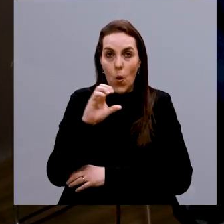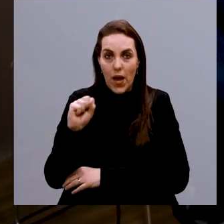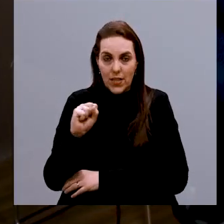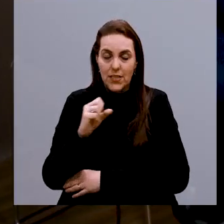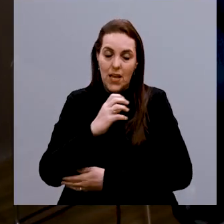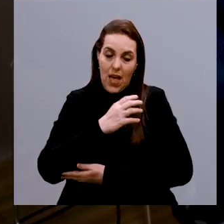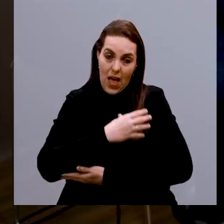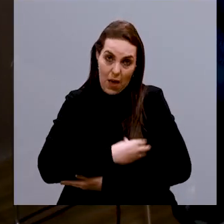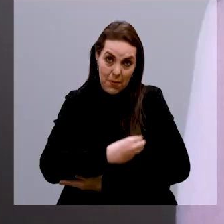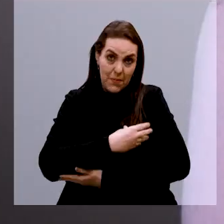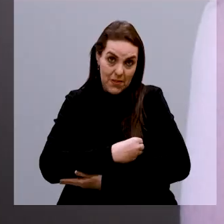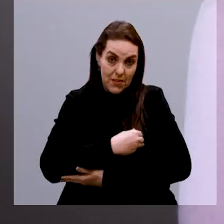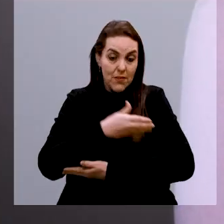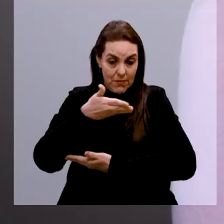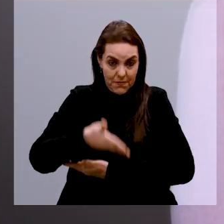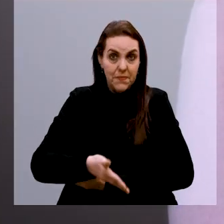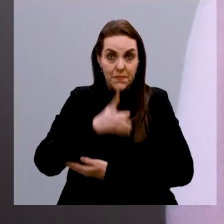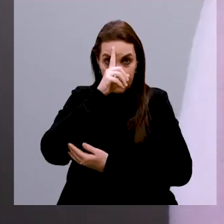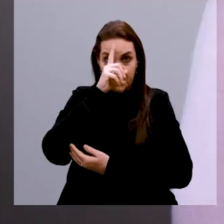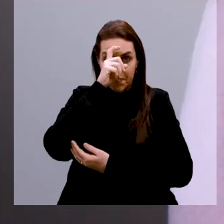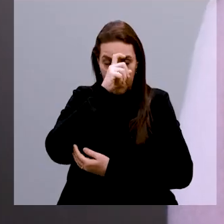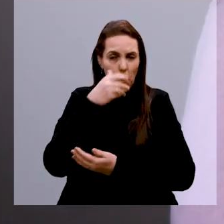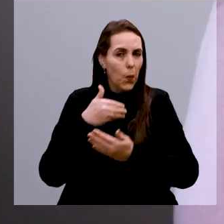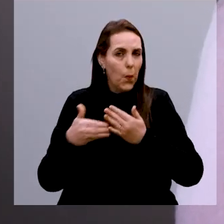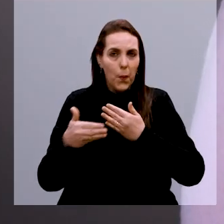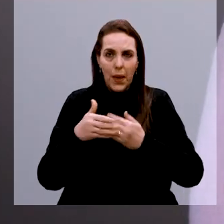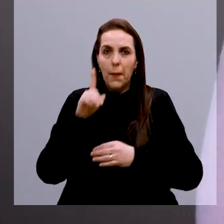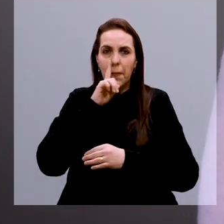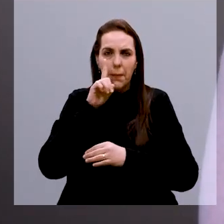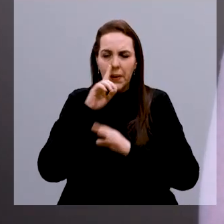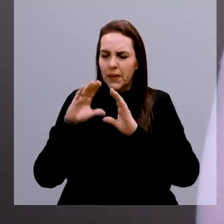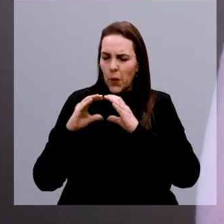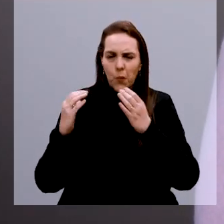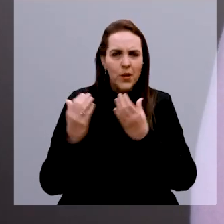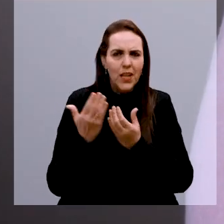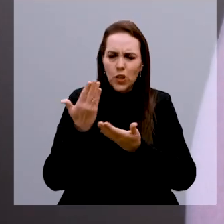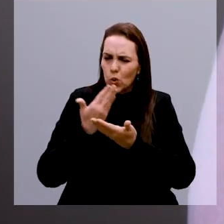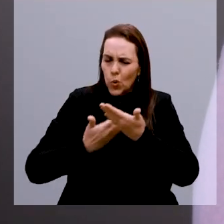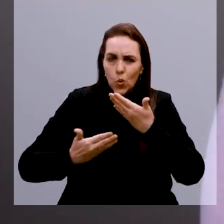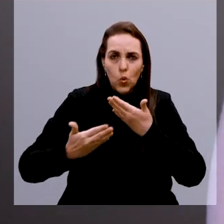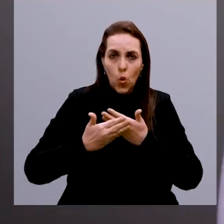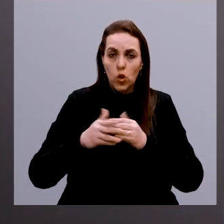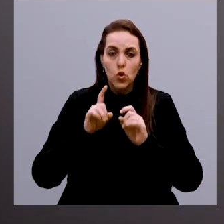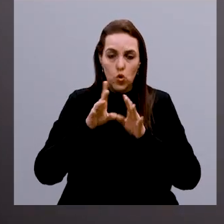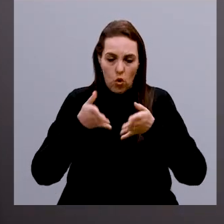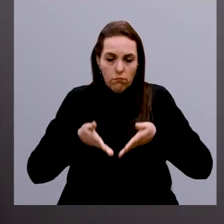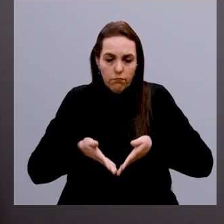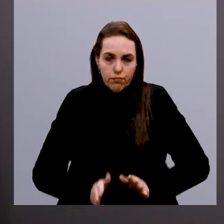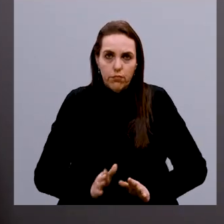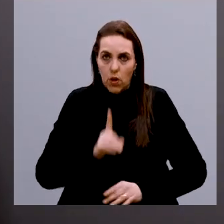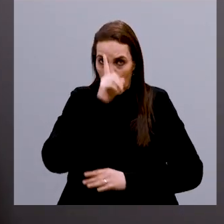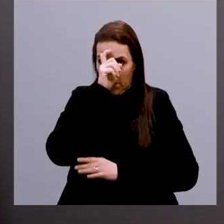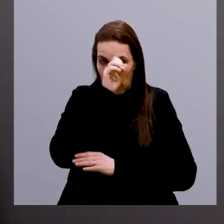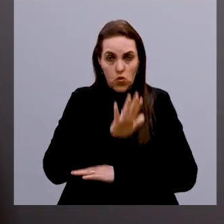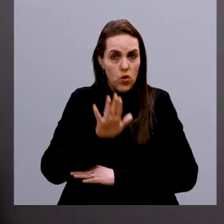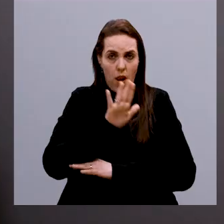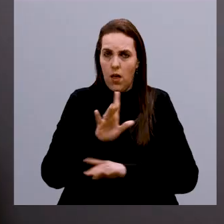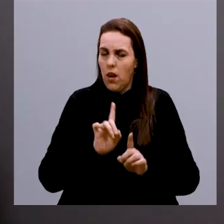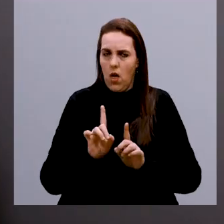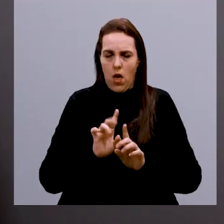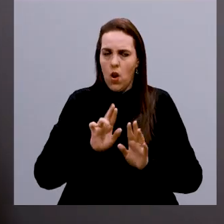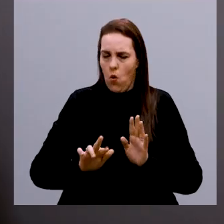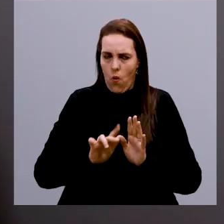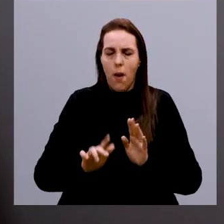SOS Amamentação, né, do hospital. Então, tu pode... Qualquer mãe que tem da comunidade inteira, né? Não precisa ser só quem ganhou bebê aqui no